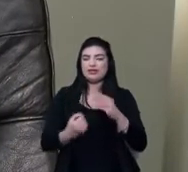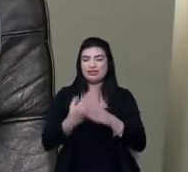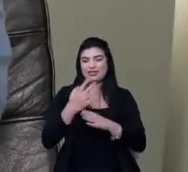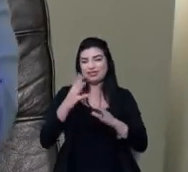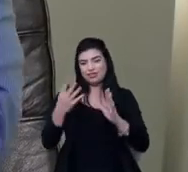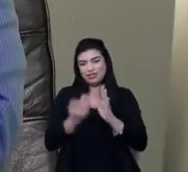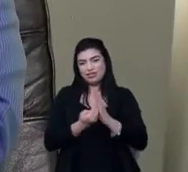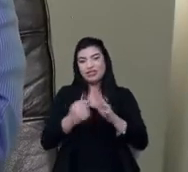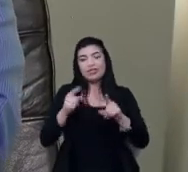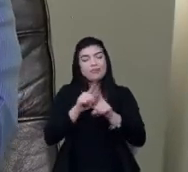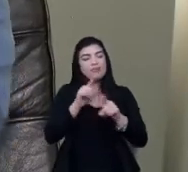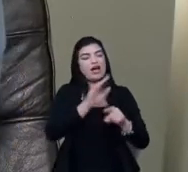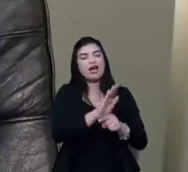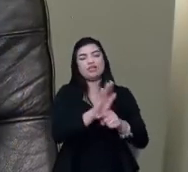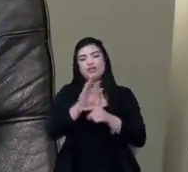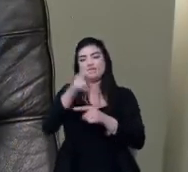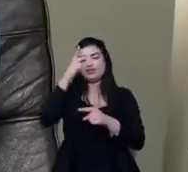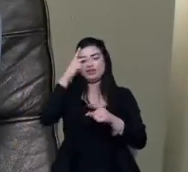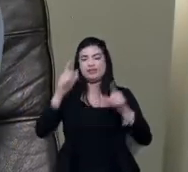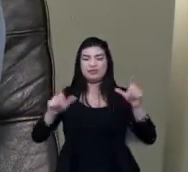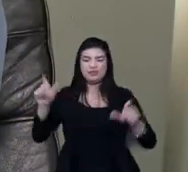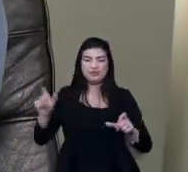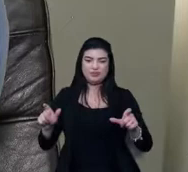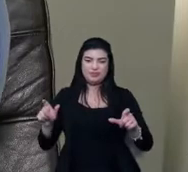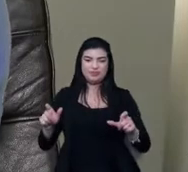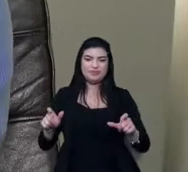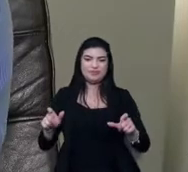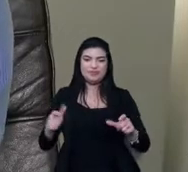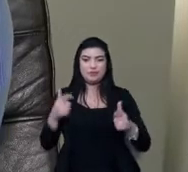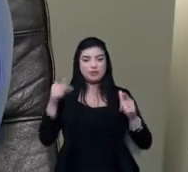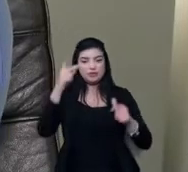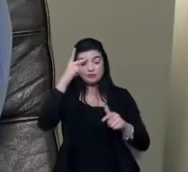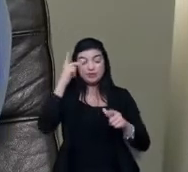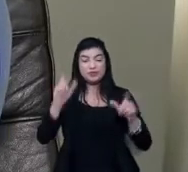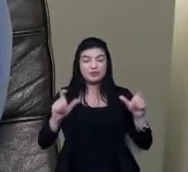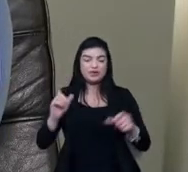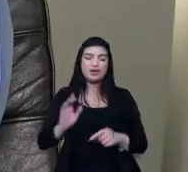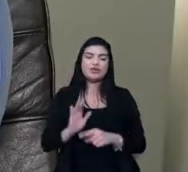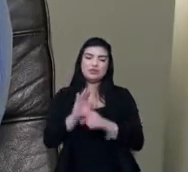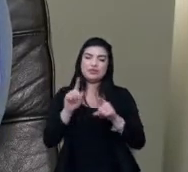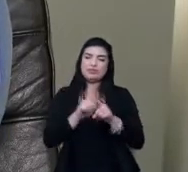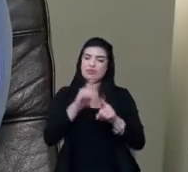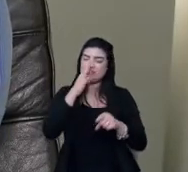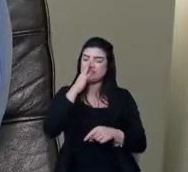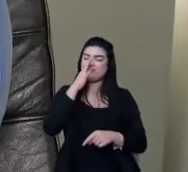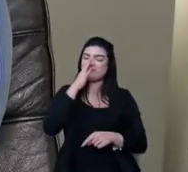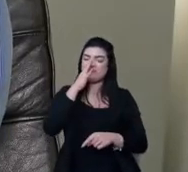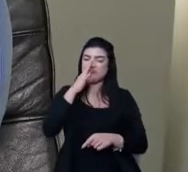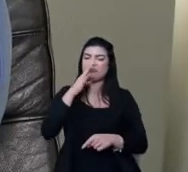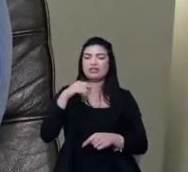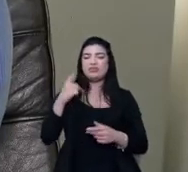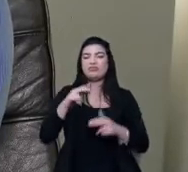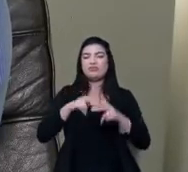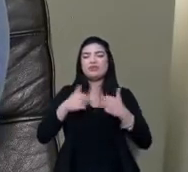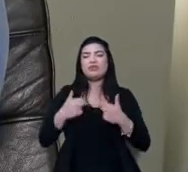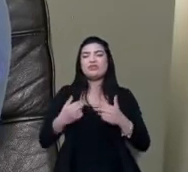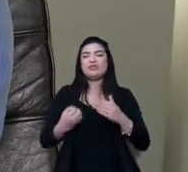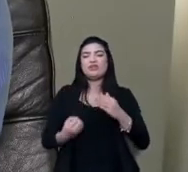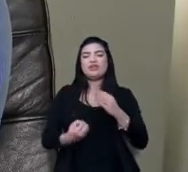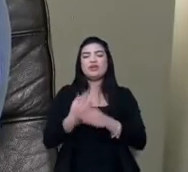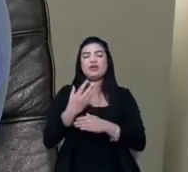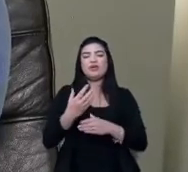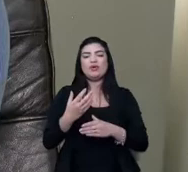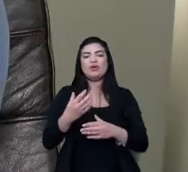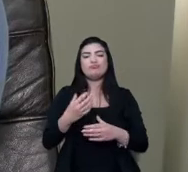né? Faz bem para o artista e faz bem para as outras pessoas também que apreciam. Então, acho que a arte ela surgiu como um suspiro, um